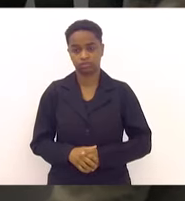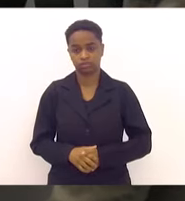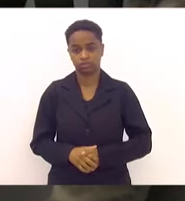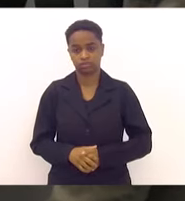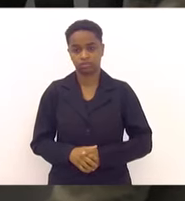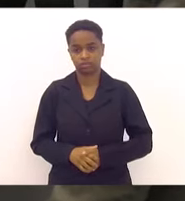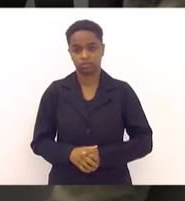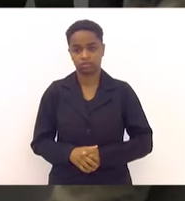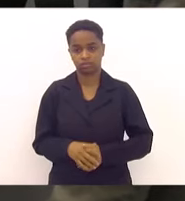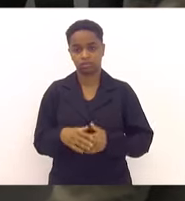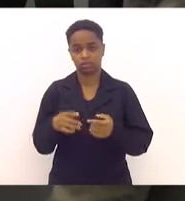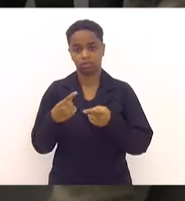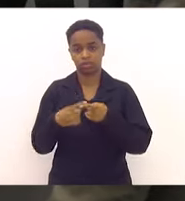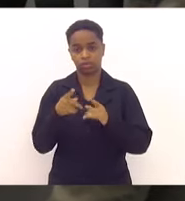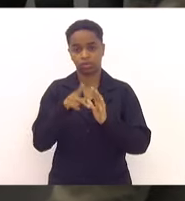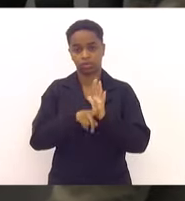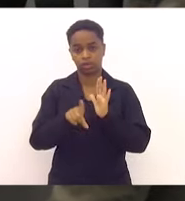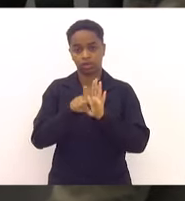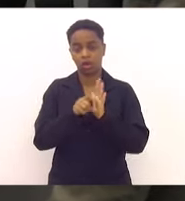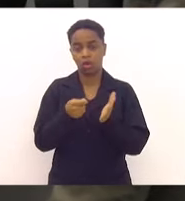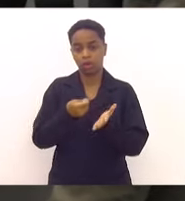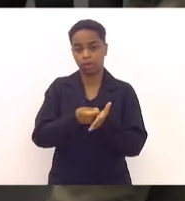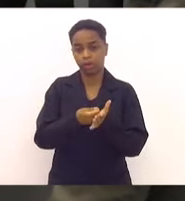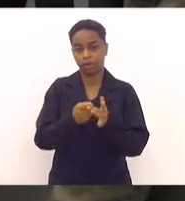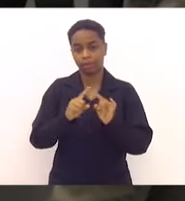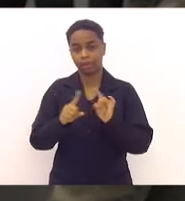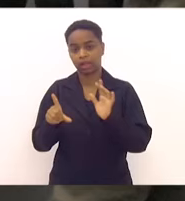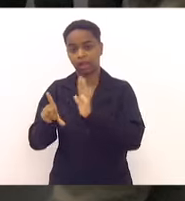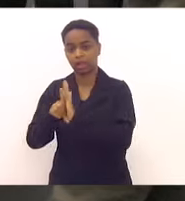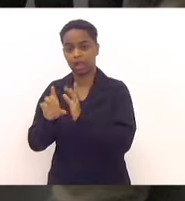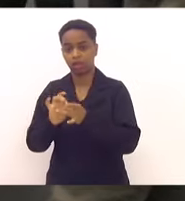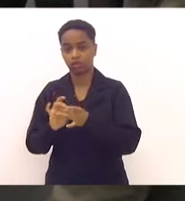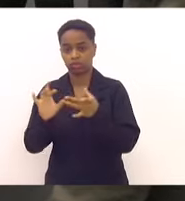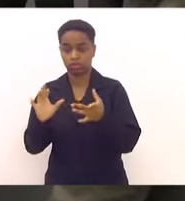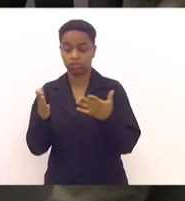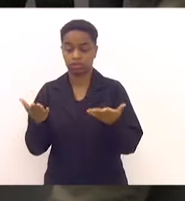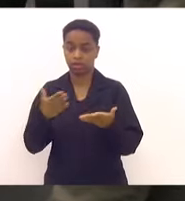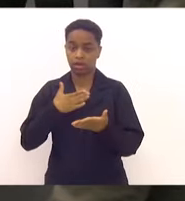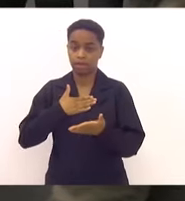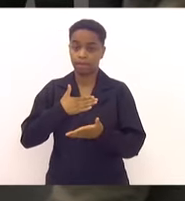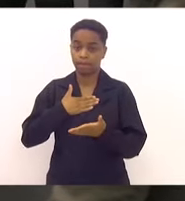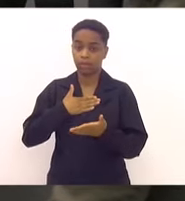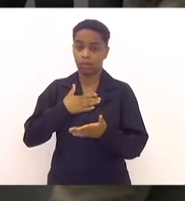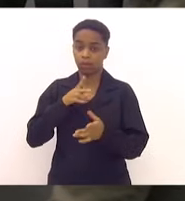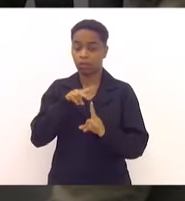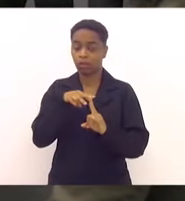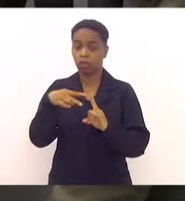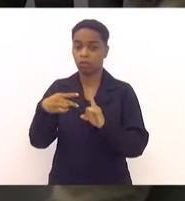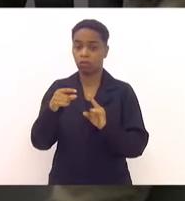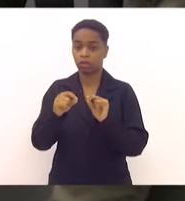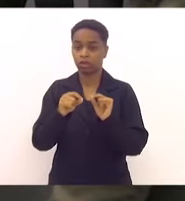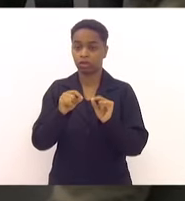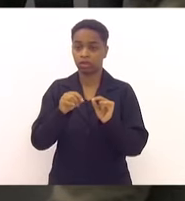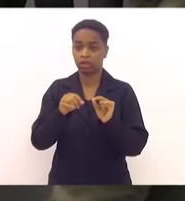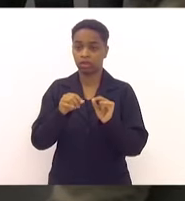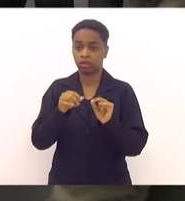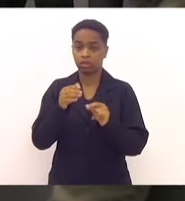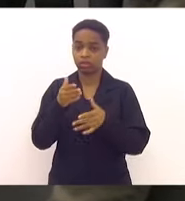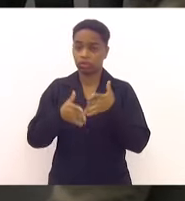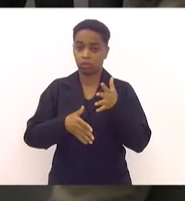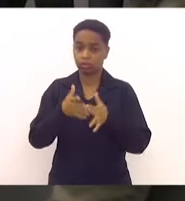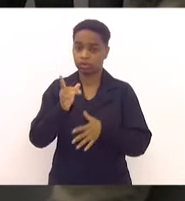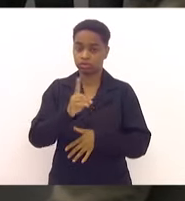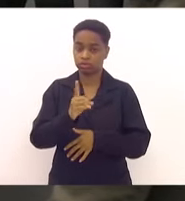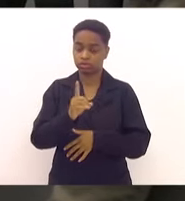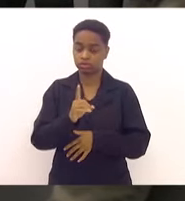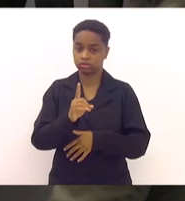O projeto obriga, a lei autoriza. Meu entendimento é que não prejudica.